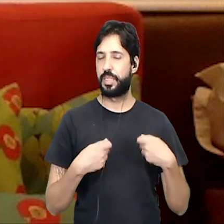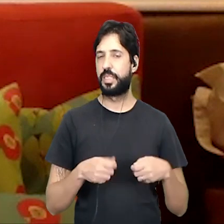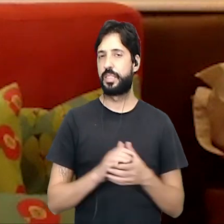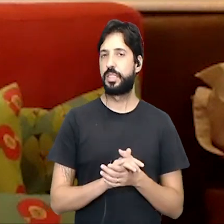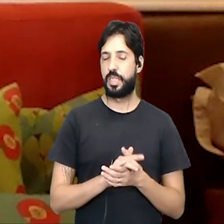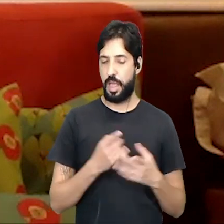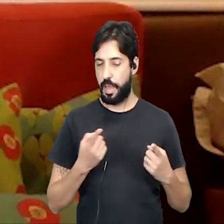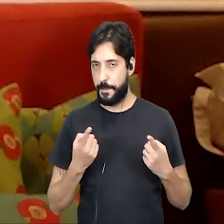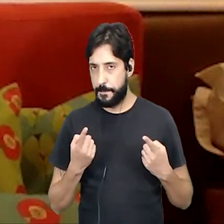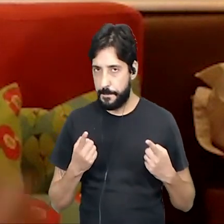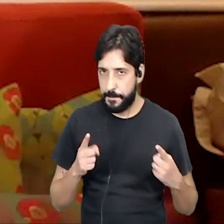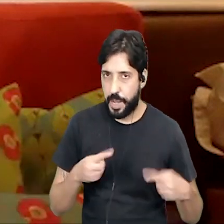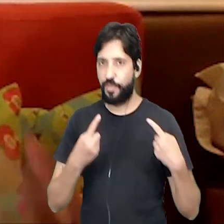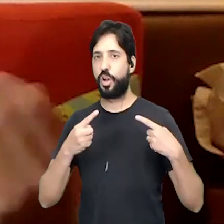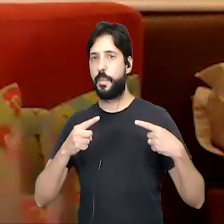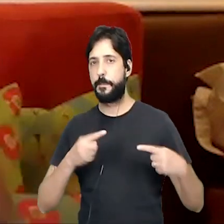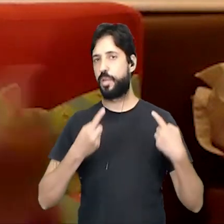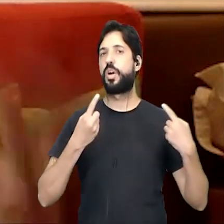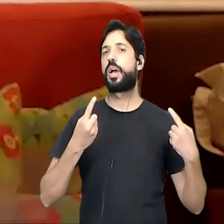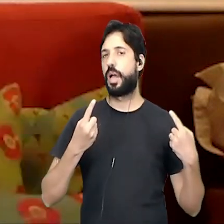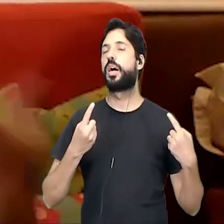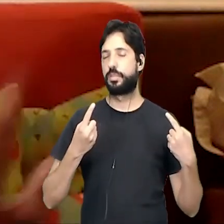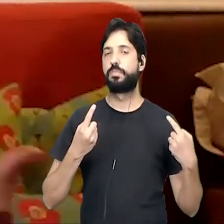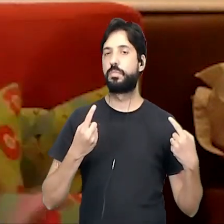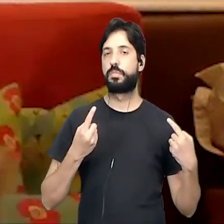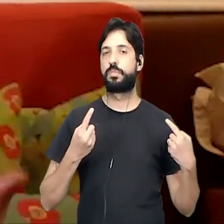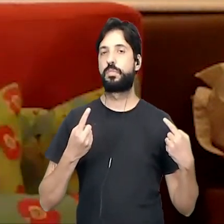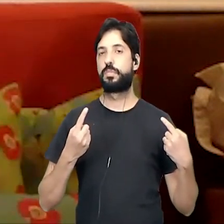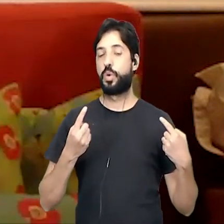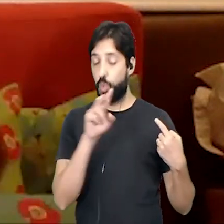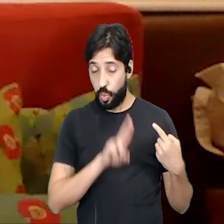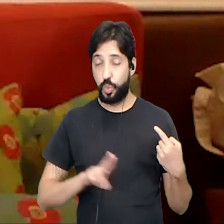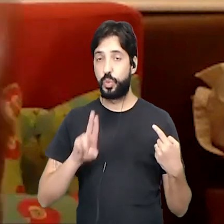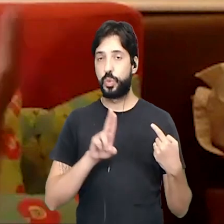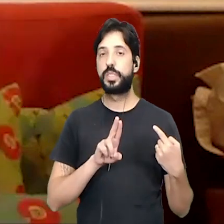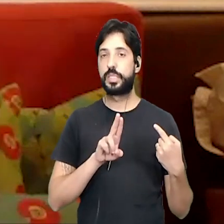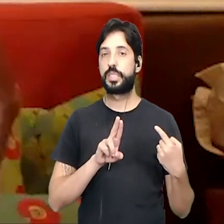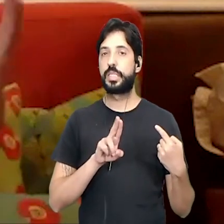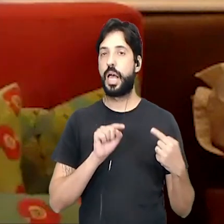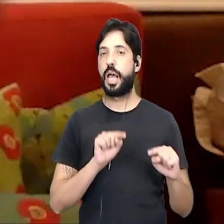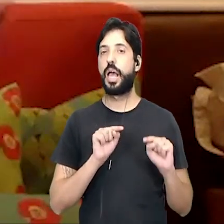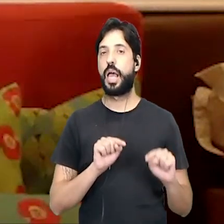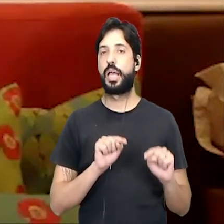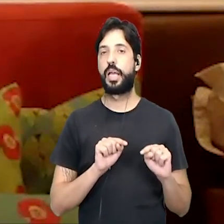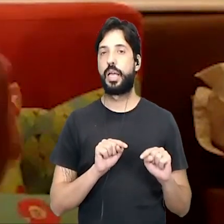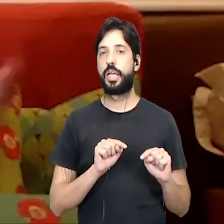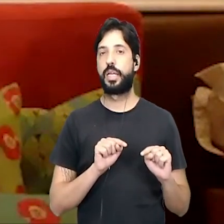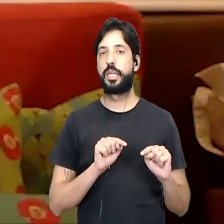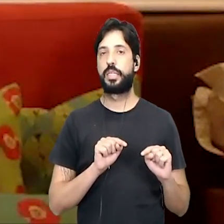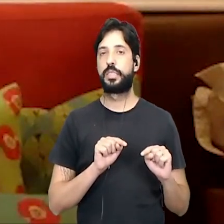esse trabalho a fazer, né? De provocar esses encontros e de